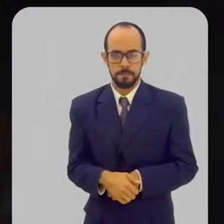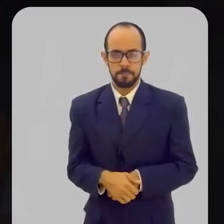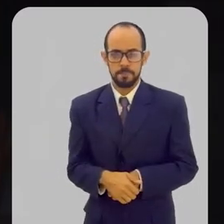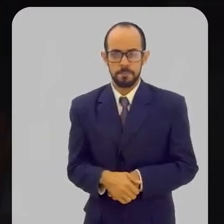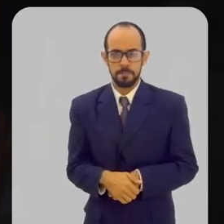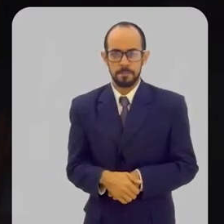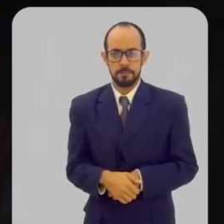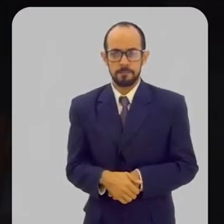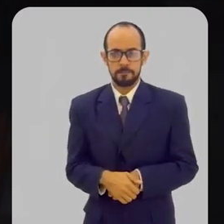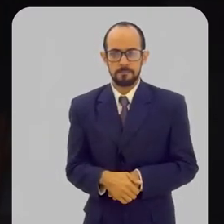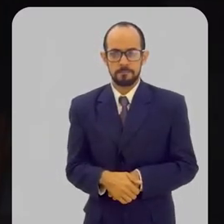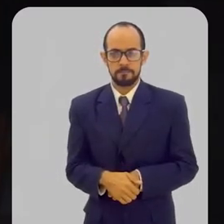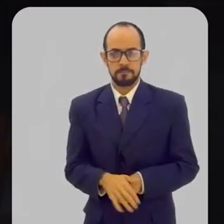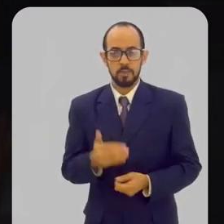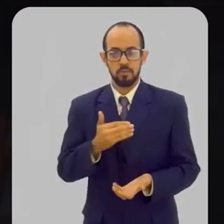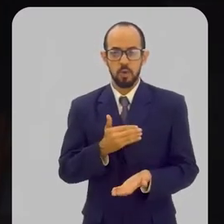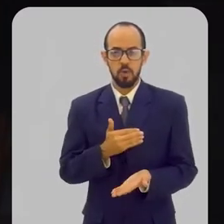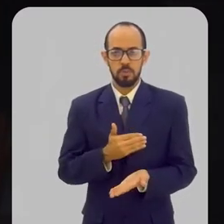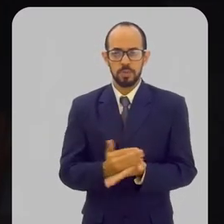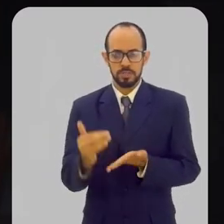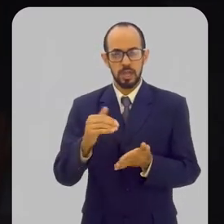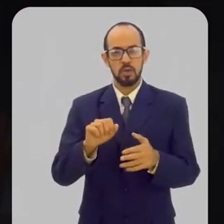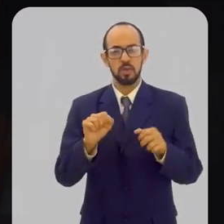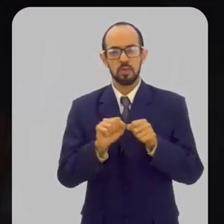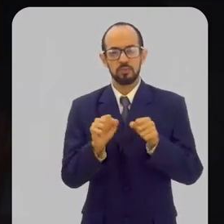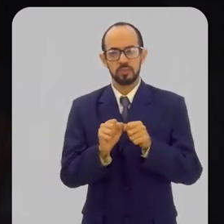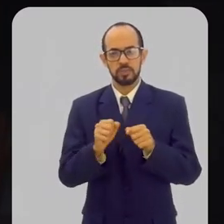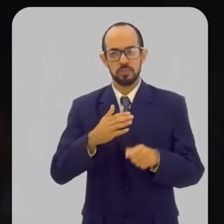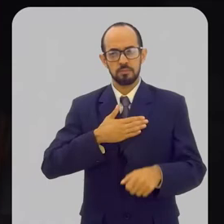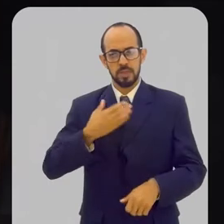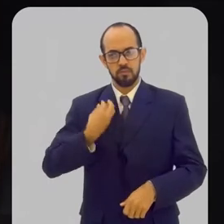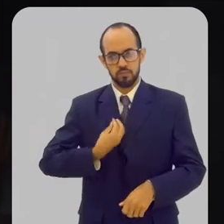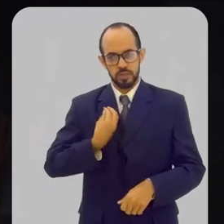eu vou começar pelo que eu fiz com a minha vida,